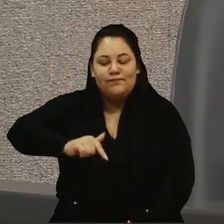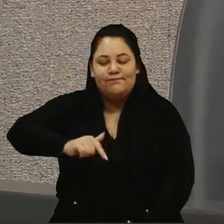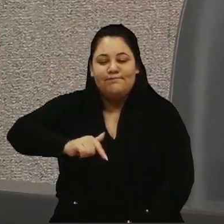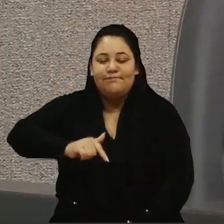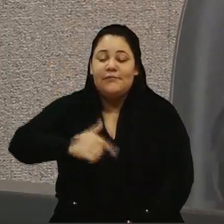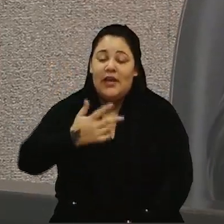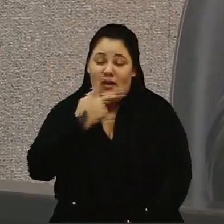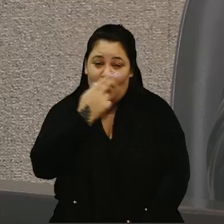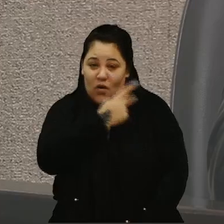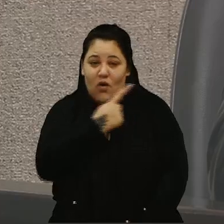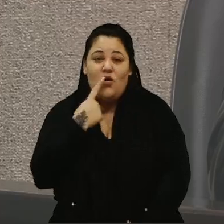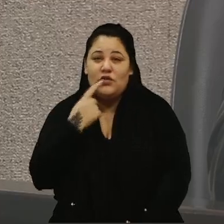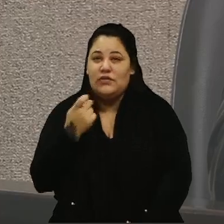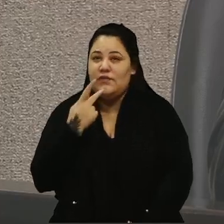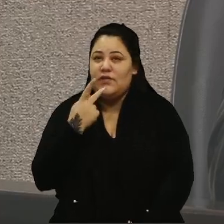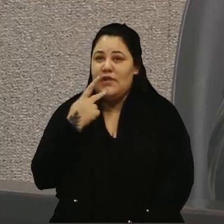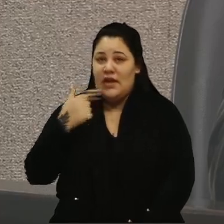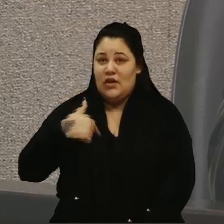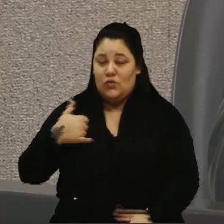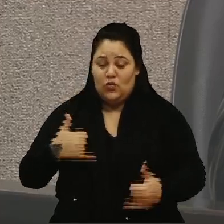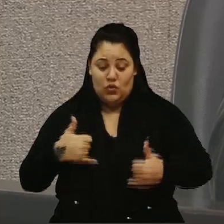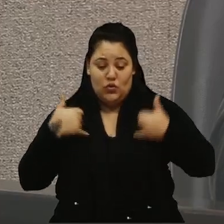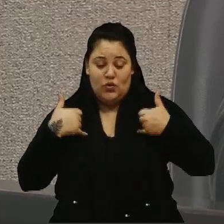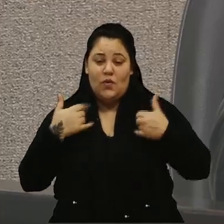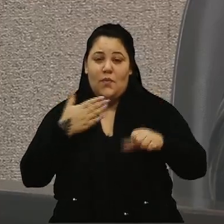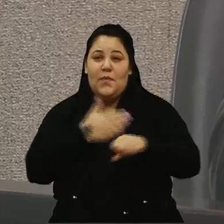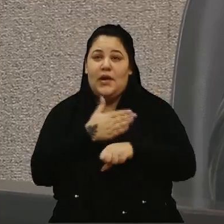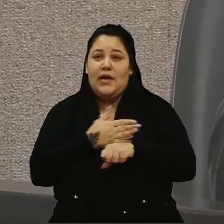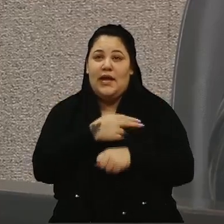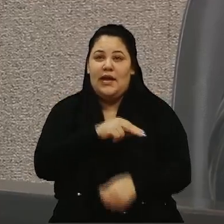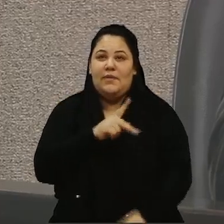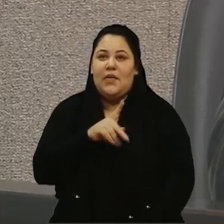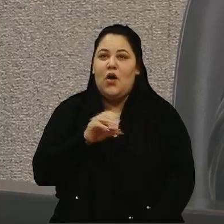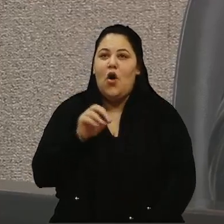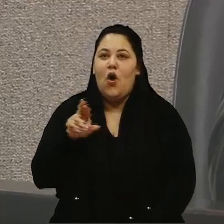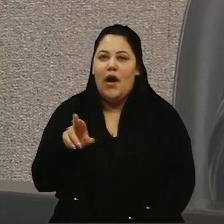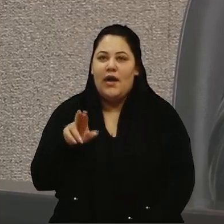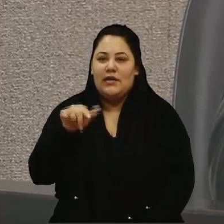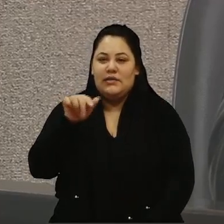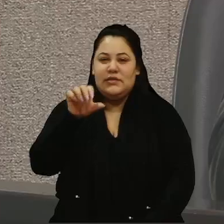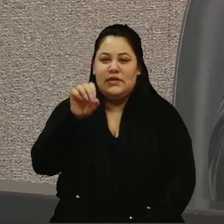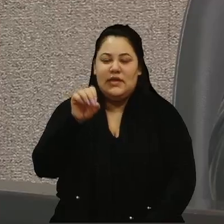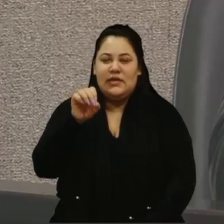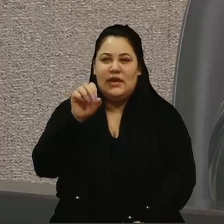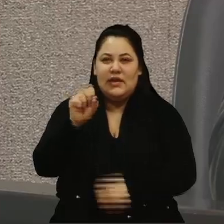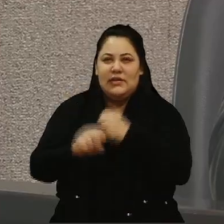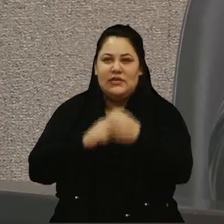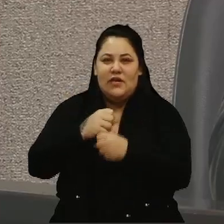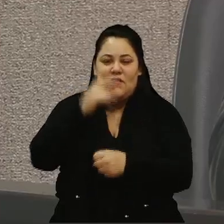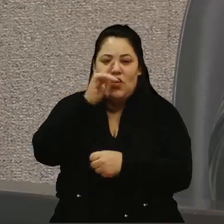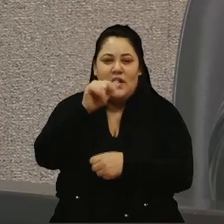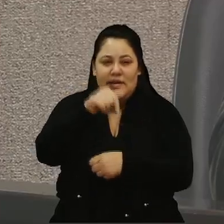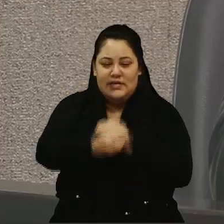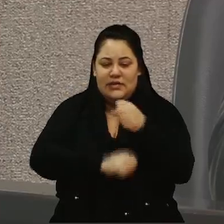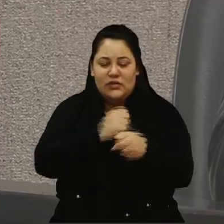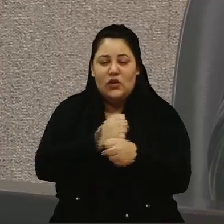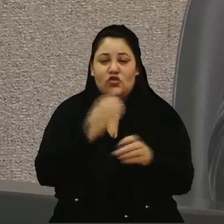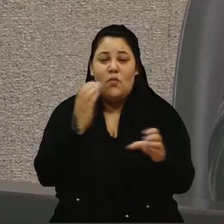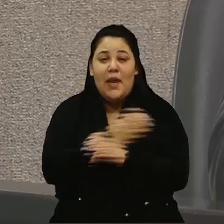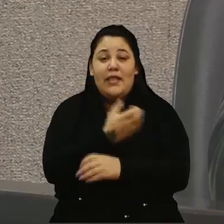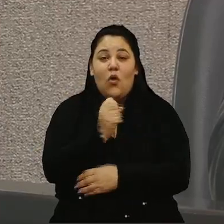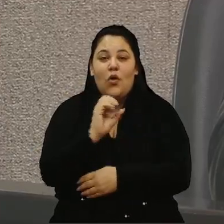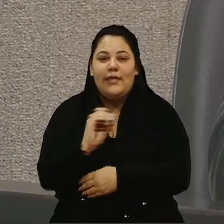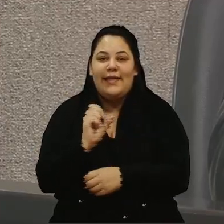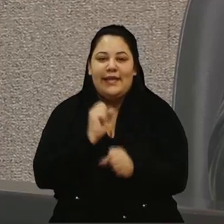Rose. Tive orgulho de participar, minha turma do NPR foi a da 70 anos da vitória da FEB, né? Esse ano nós completamos 80 anos, então,